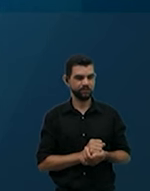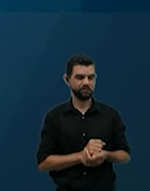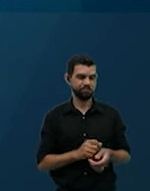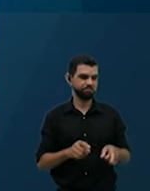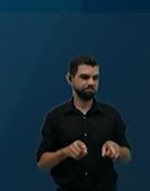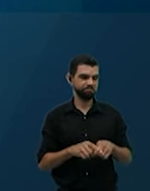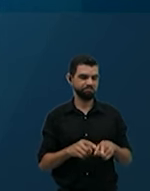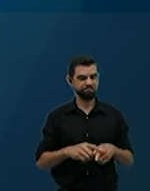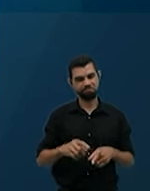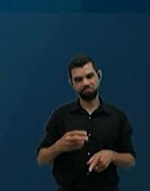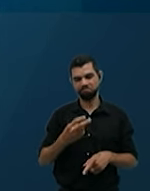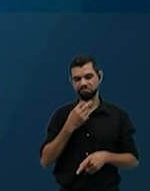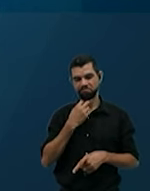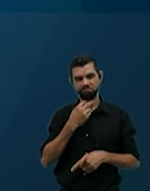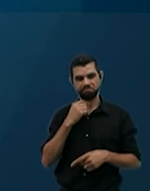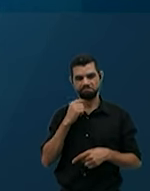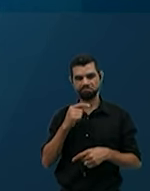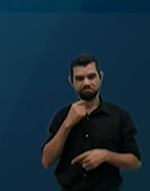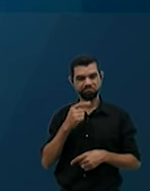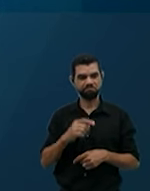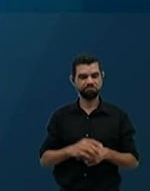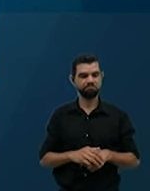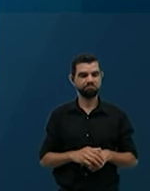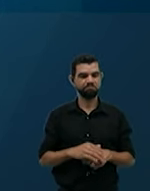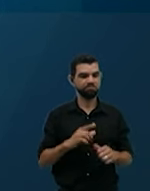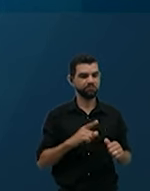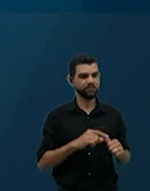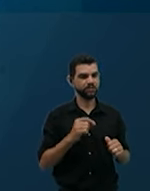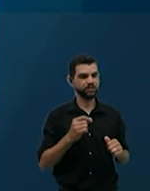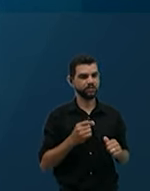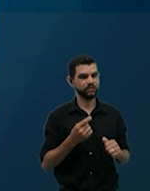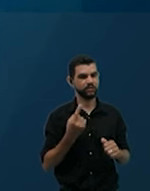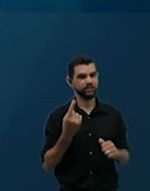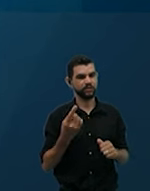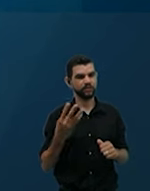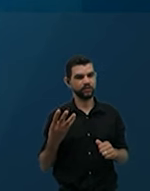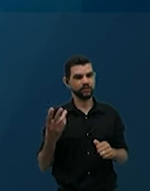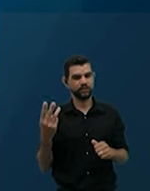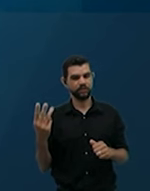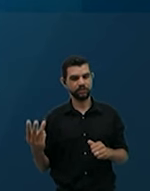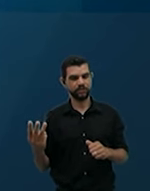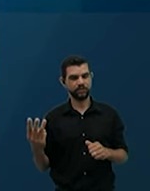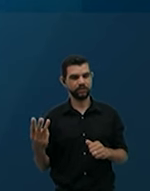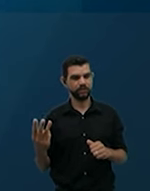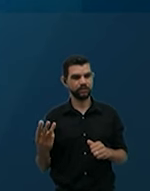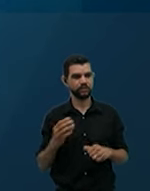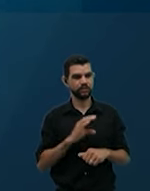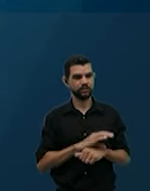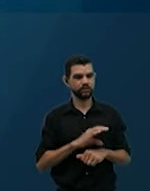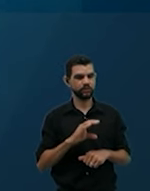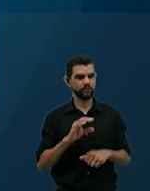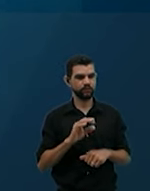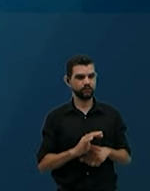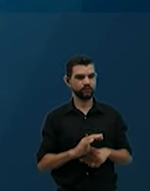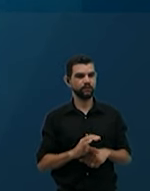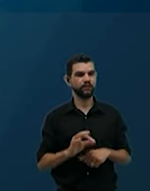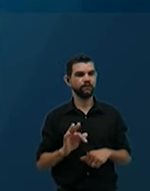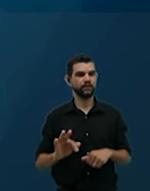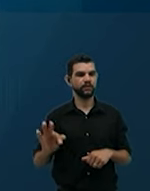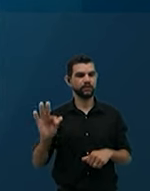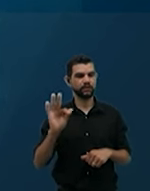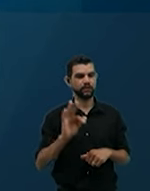A teor do artigo 146, inciso 3º-B da Constituição Federal da República de 88,